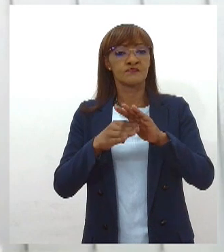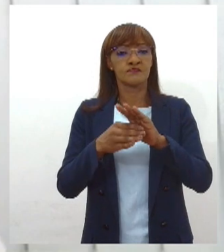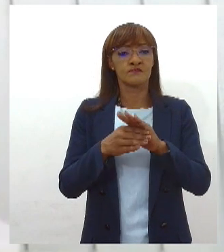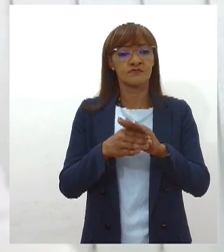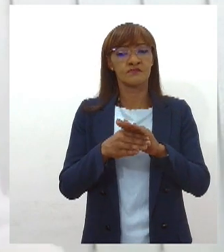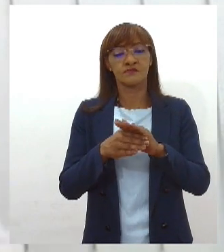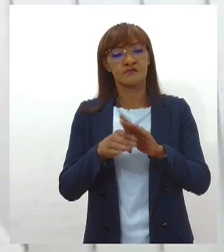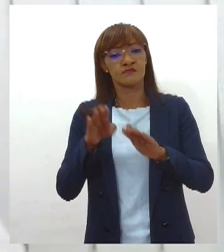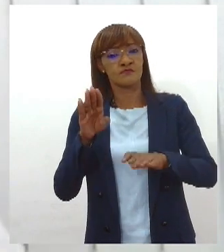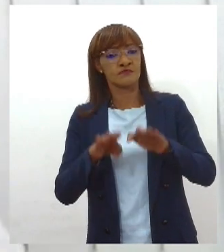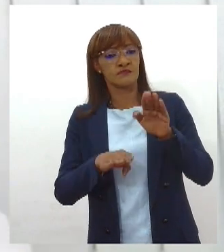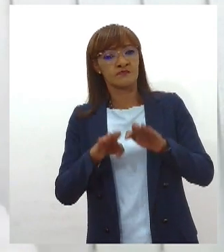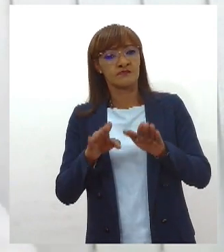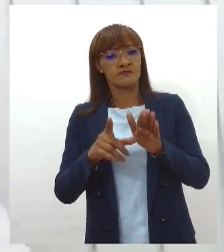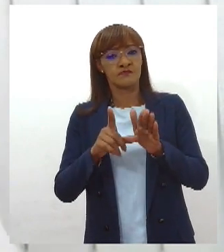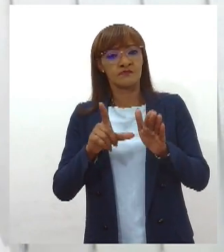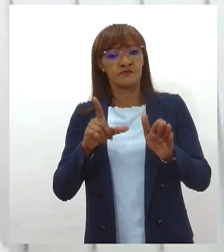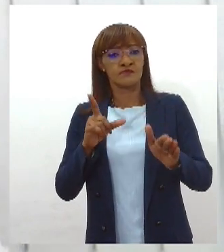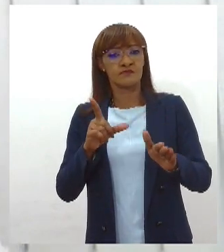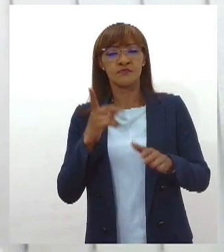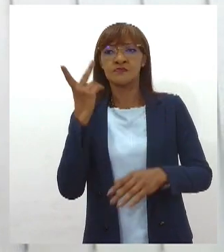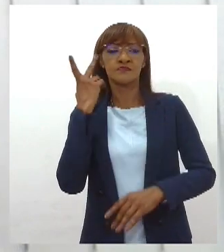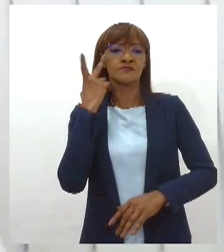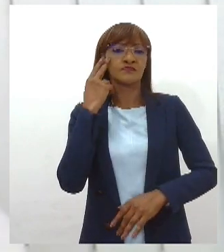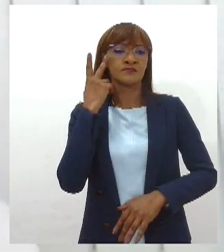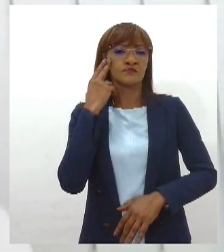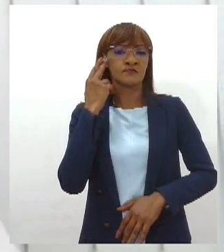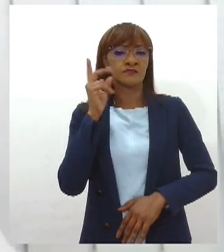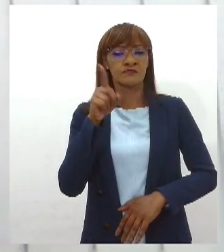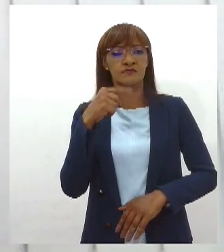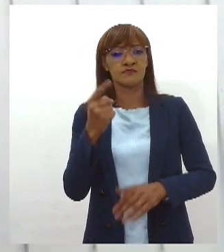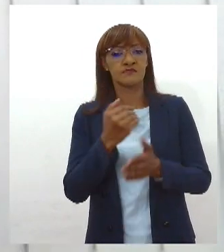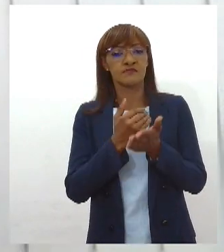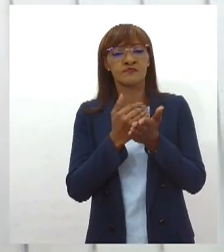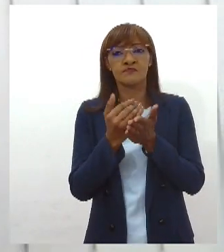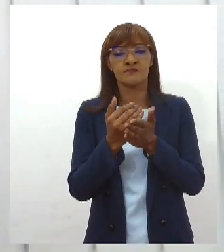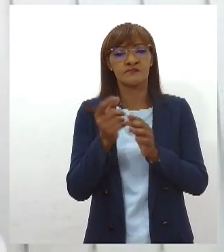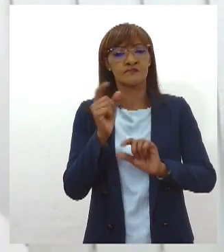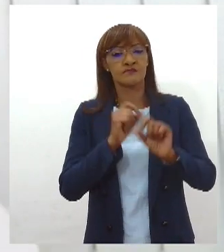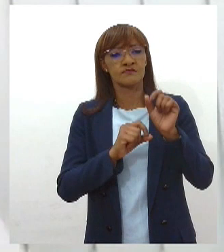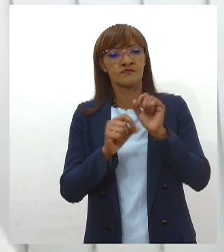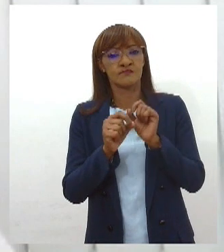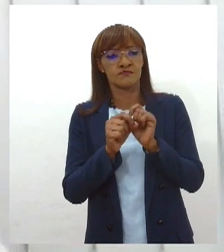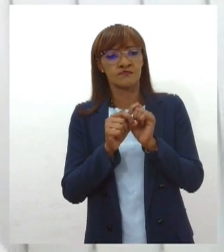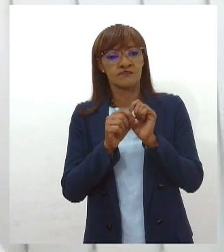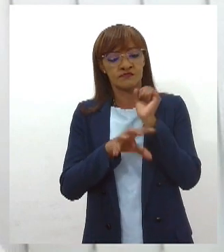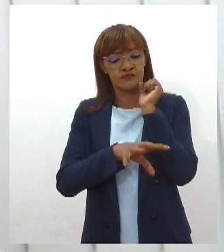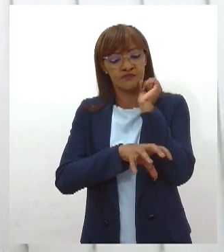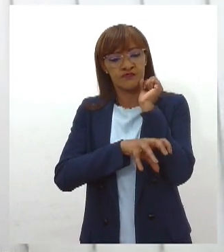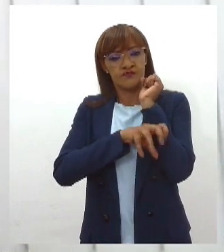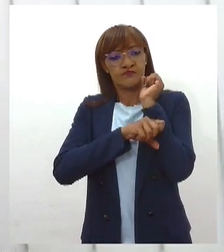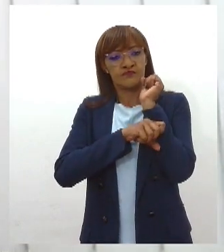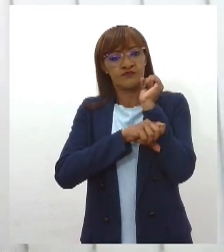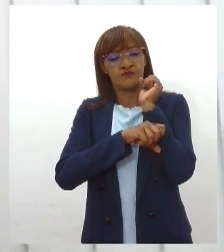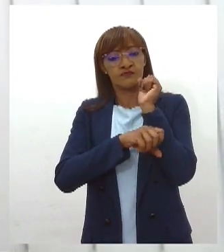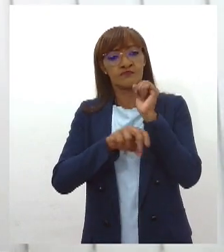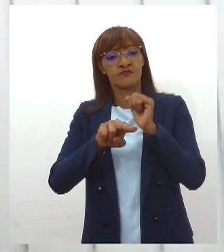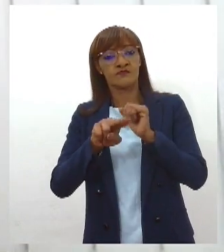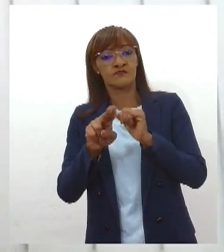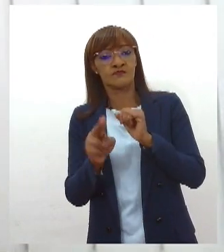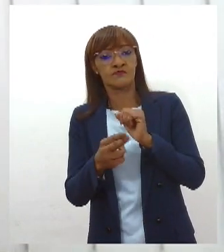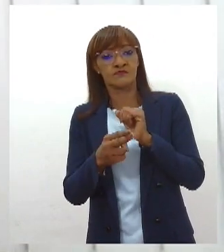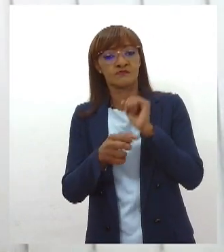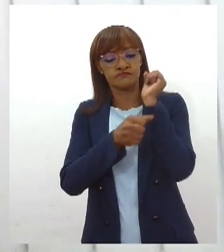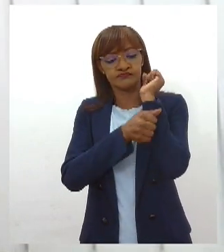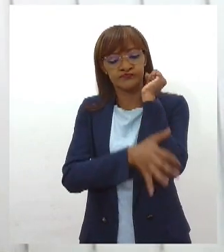tinha o intestino normal e ele começa a apresentar ressecamento, que é a constipação, ou diarreias frequentes,